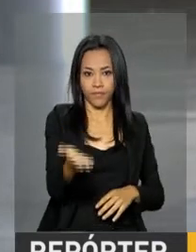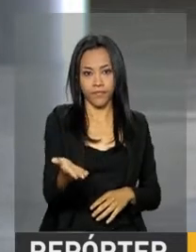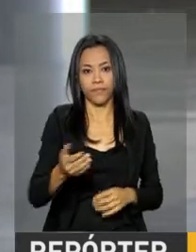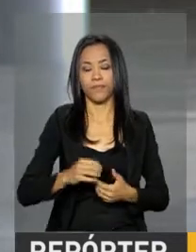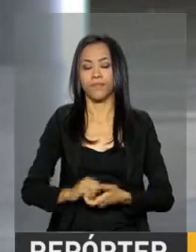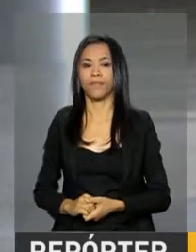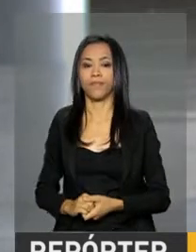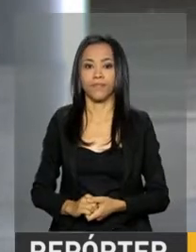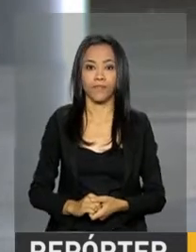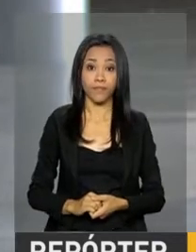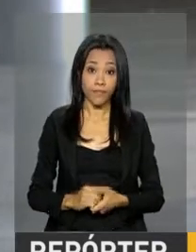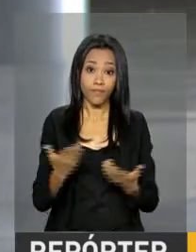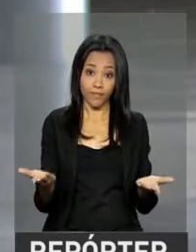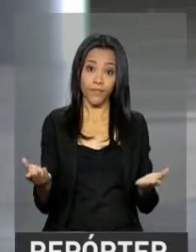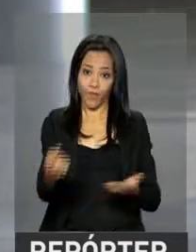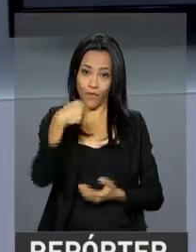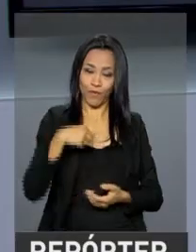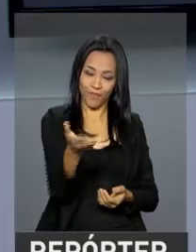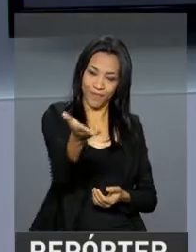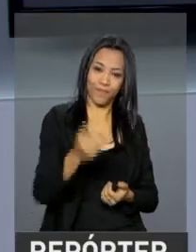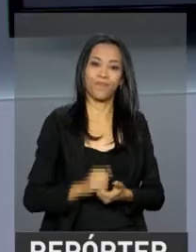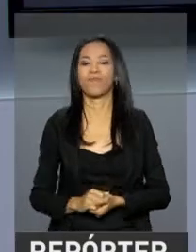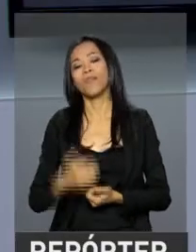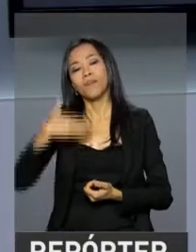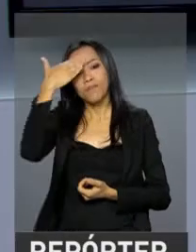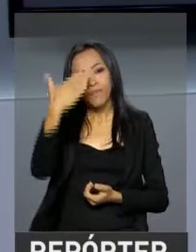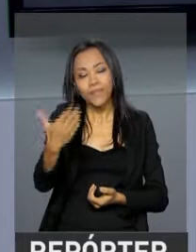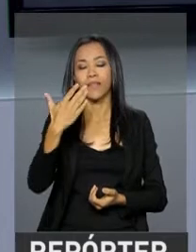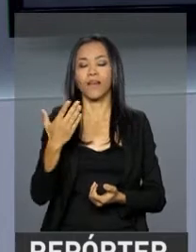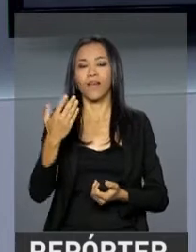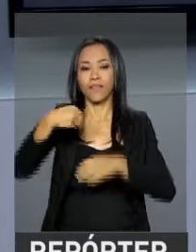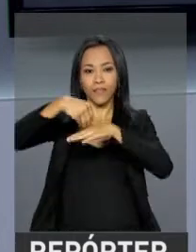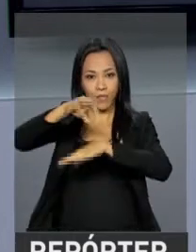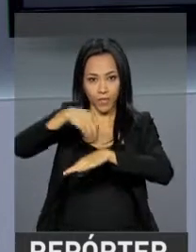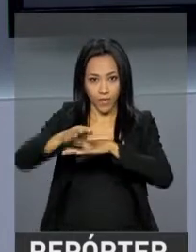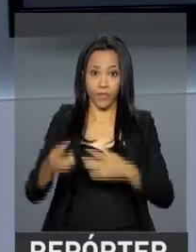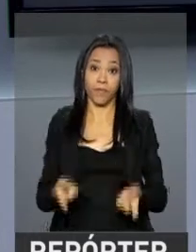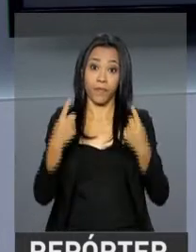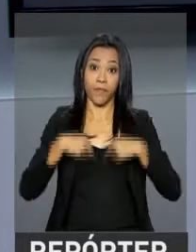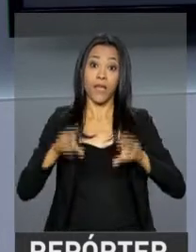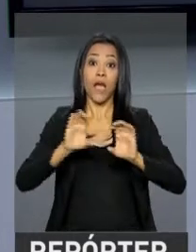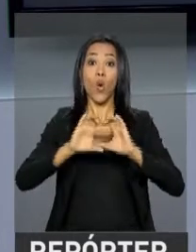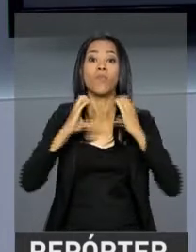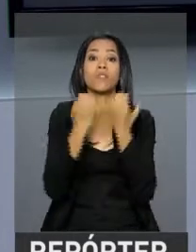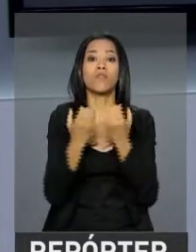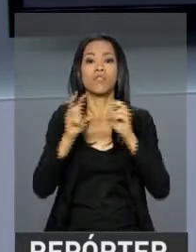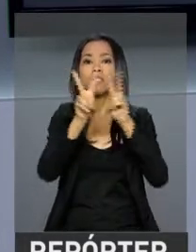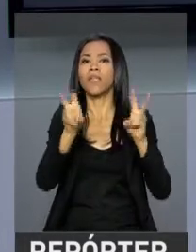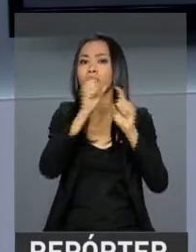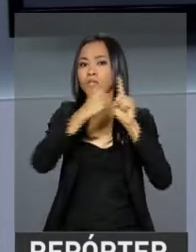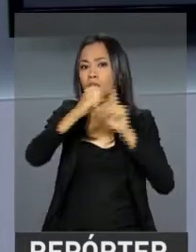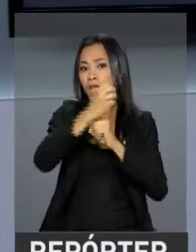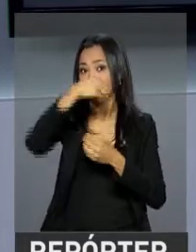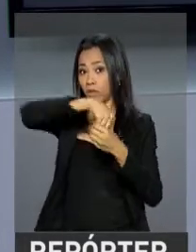www.inep.gov.br vou com você no estúdio carolina brigada joão pedro pelas informações ea comissão de assuntos sociais do senado